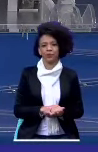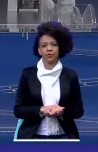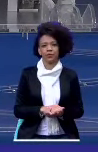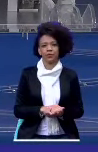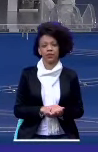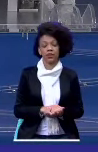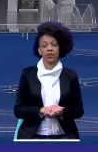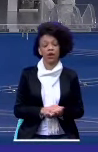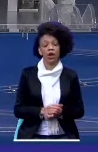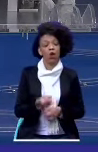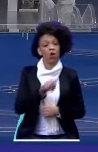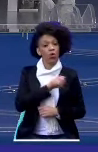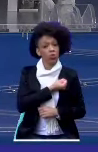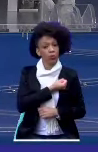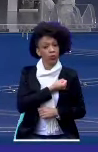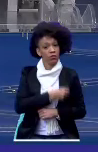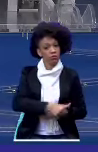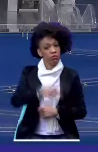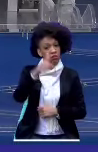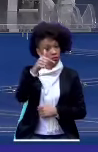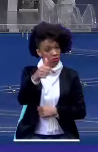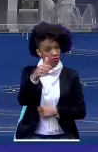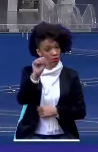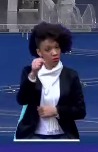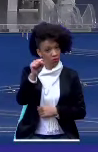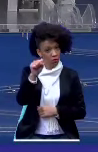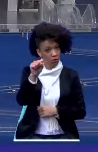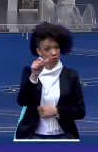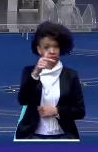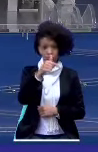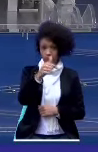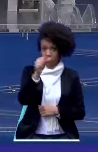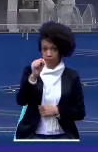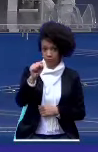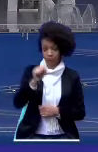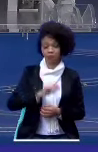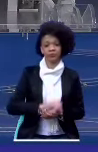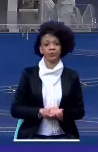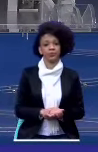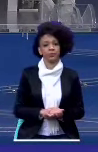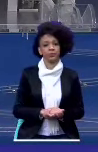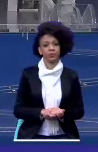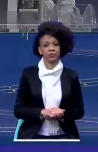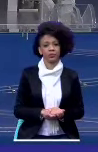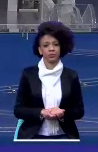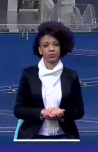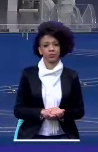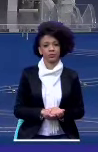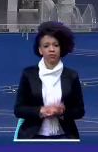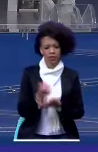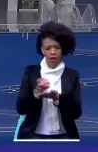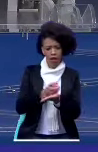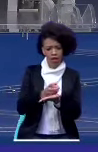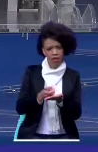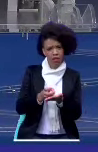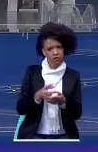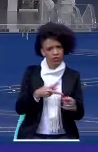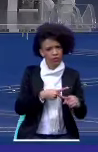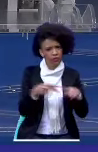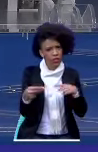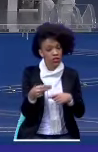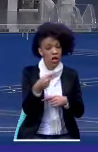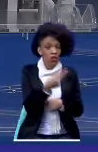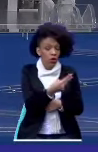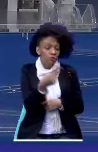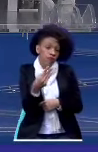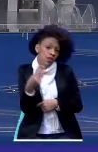Bola cinza, número 78. Cinza, 78. Na quina você ganha acertando 2,